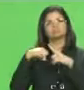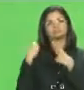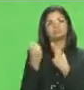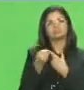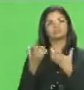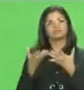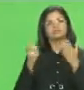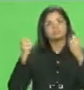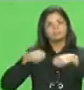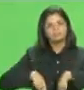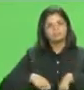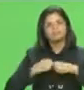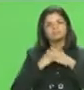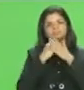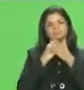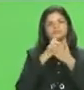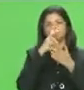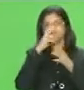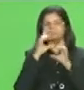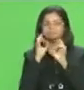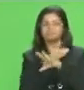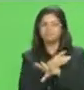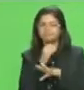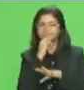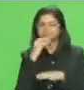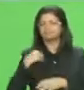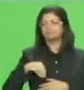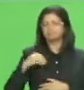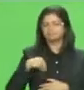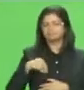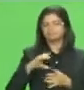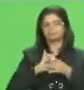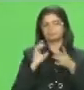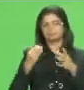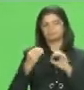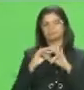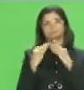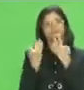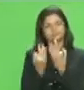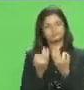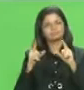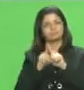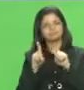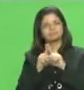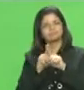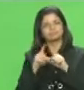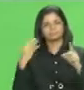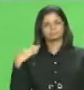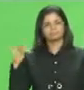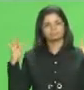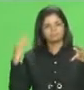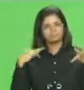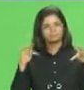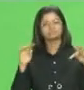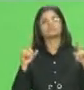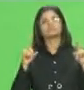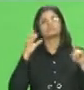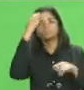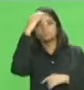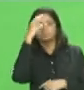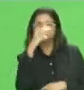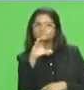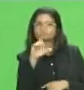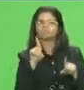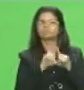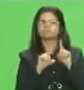Quero poder que todos tenham empoderamento financeiro e dignidade com suas famílias. Investirei no turismo e na cultura, fortalecendo a nossa